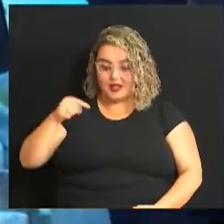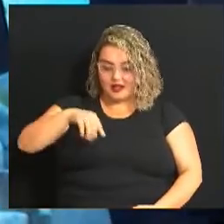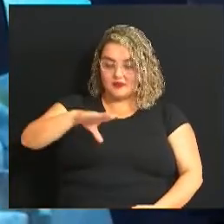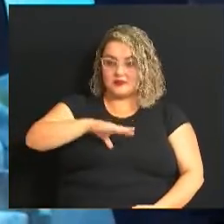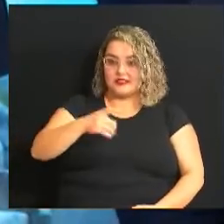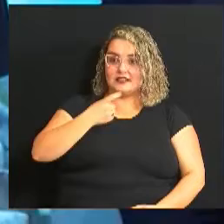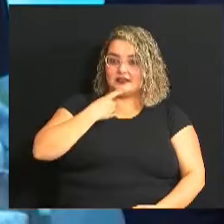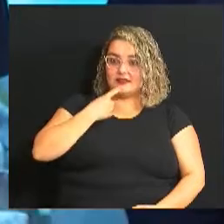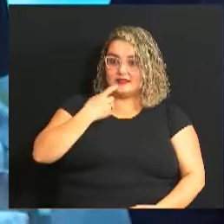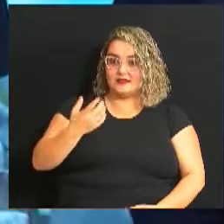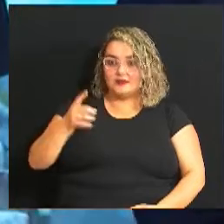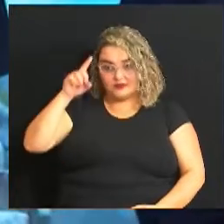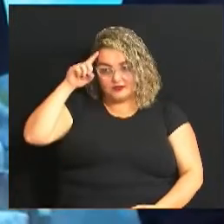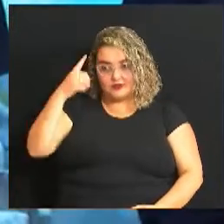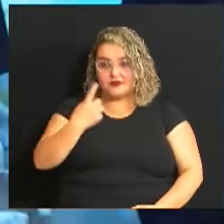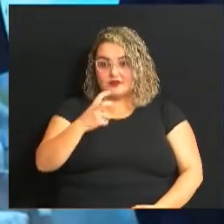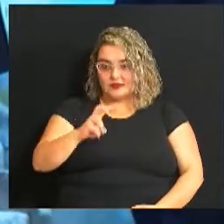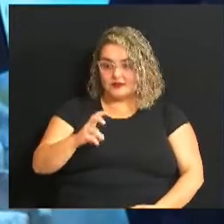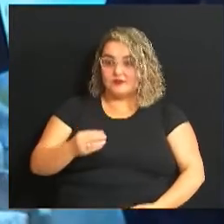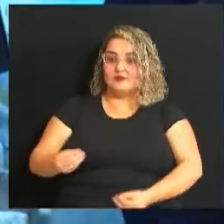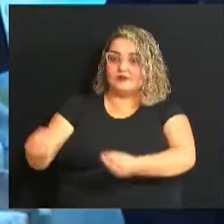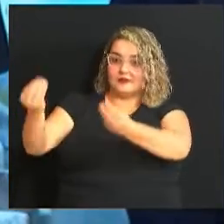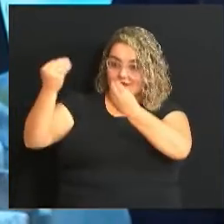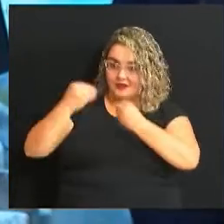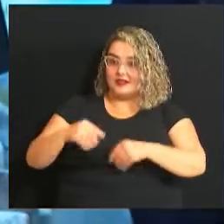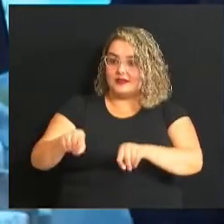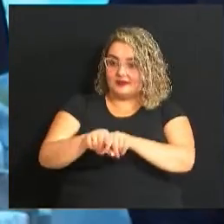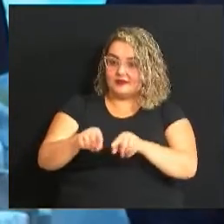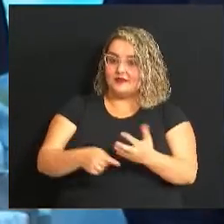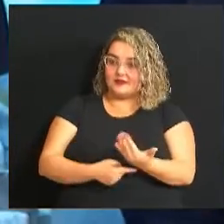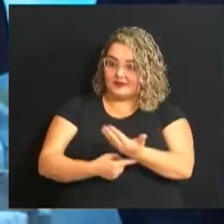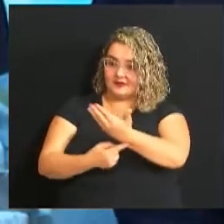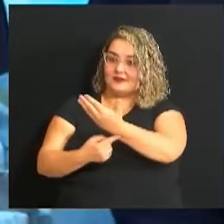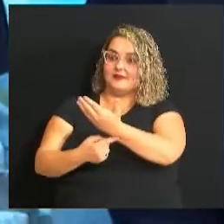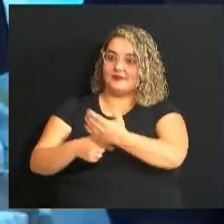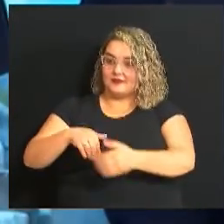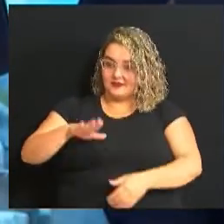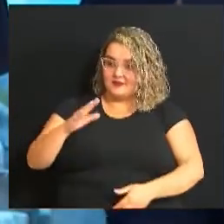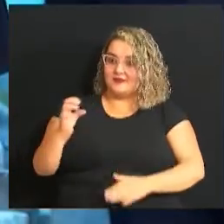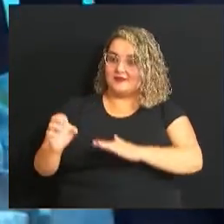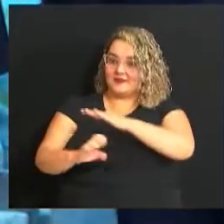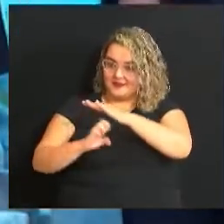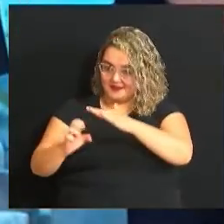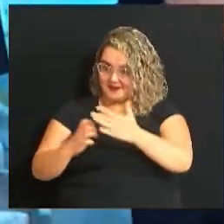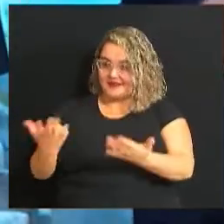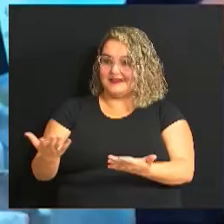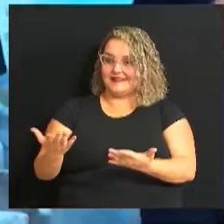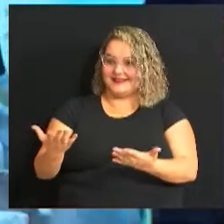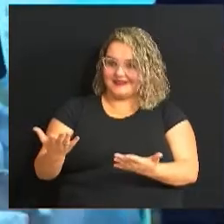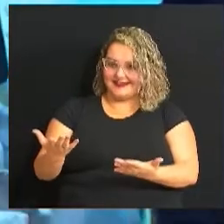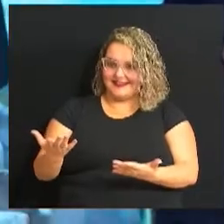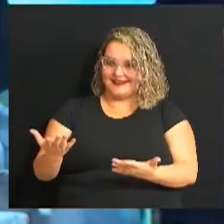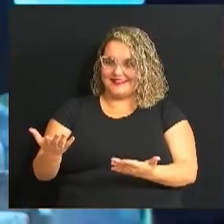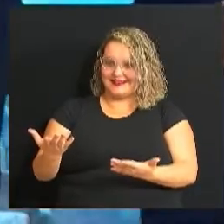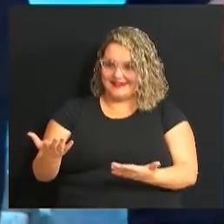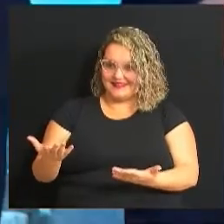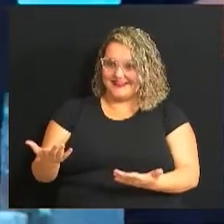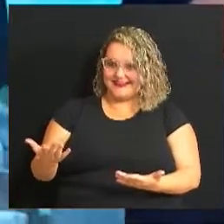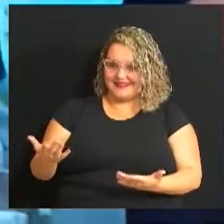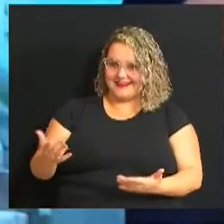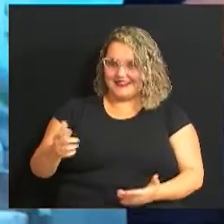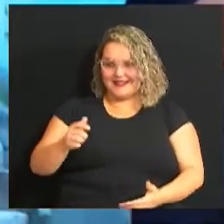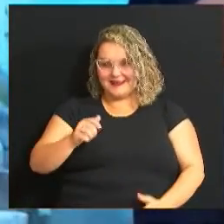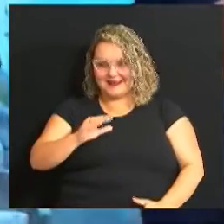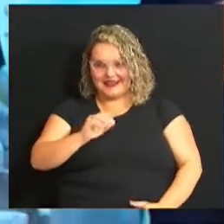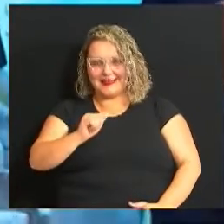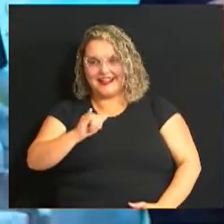nesse dia 15, e trouxesse também as tecnologias, trouxesse mais empresa, que é bom. Eu caiado aqui, dá risada,